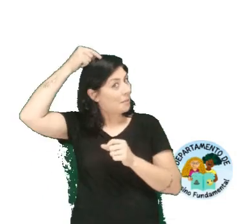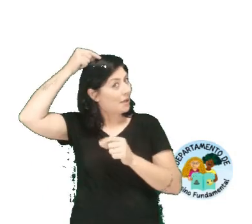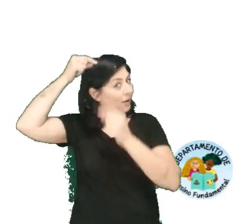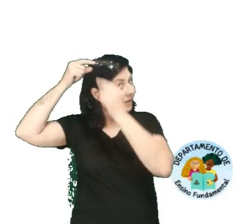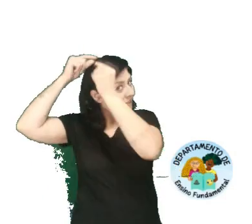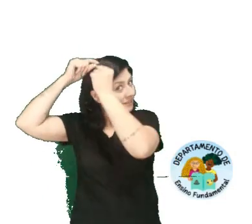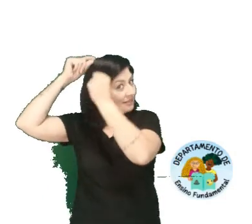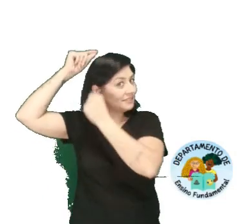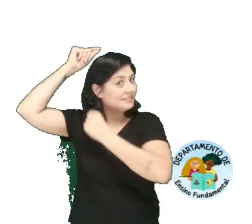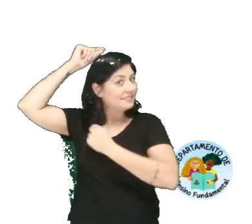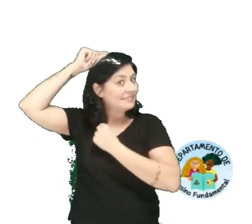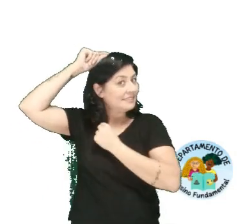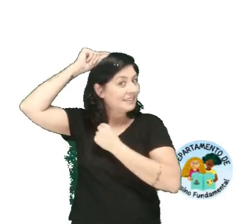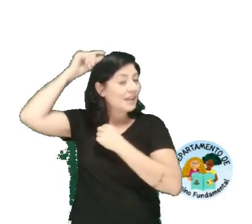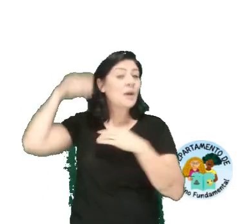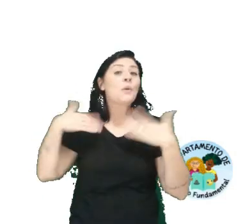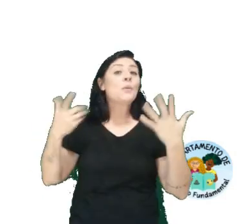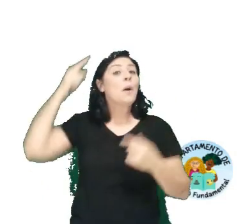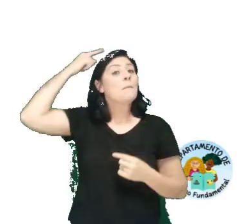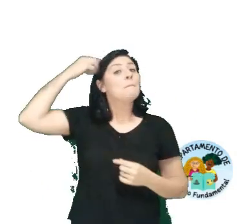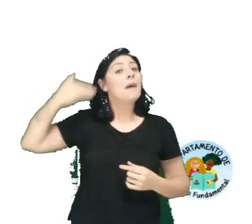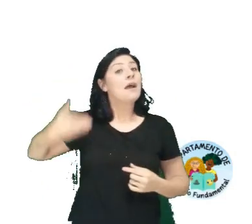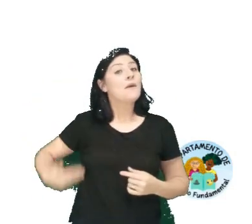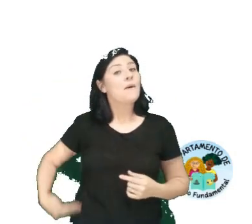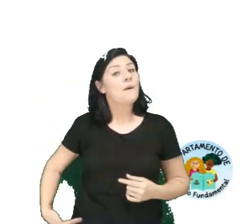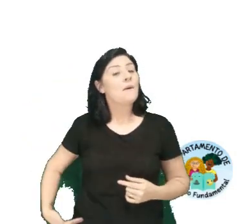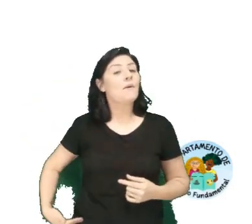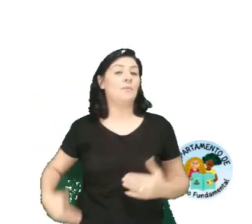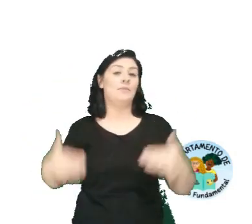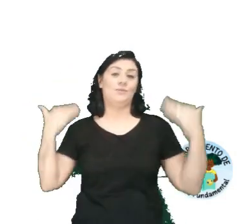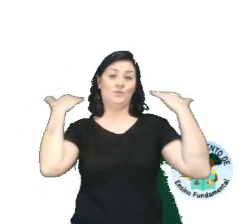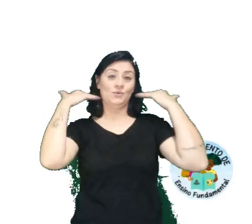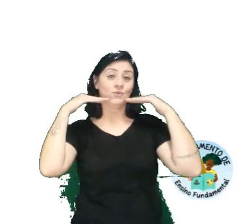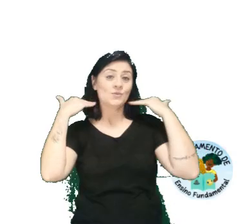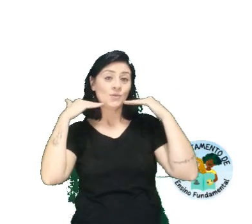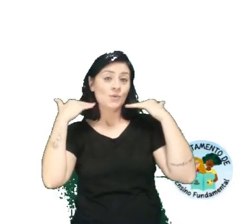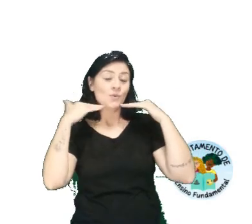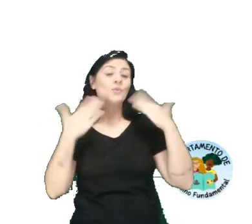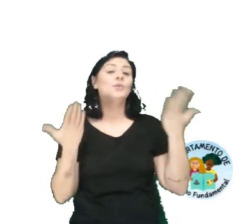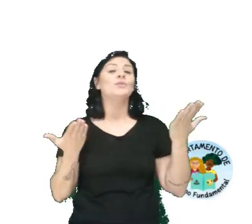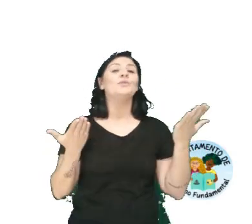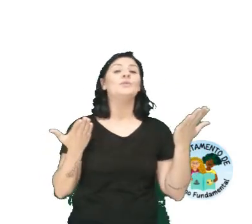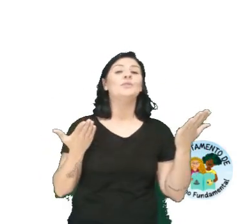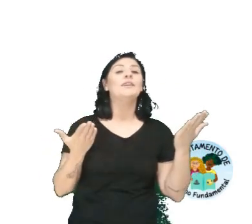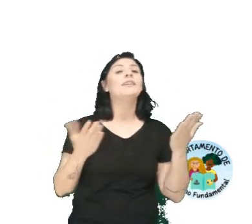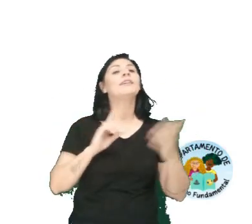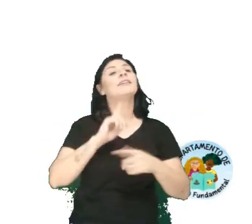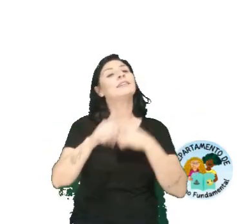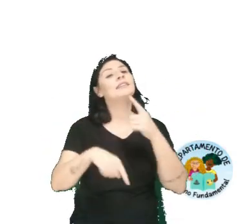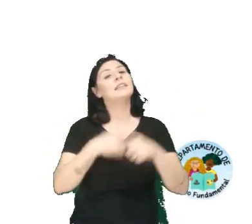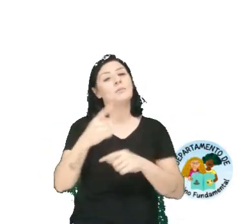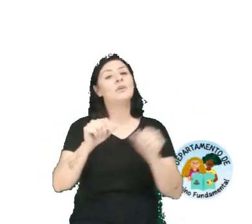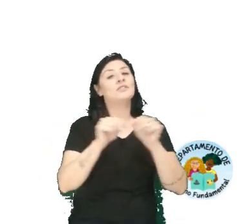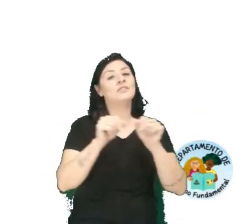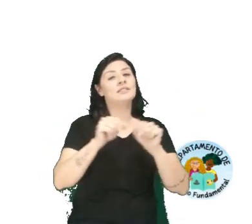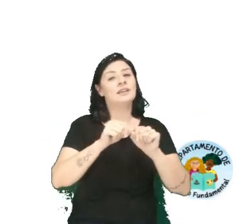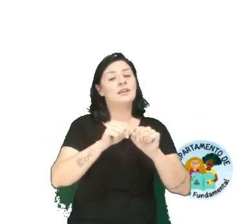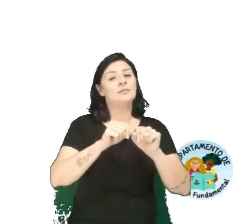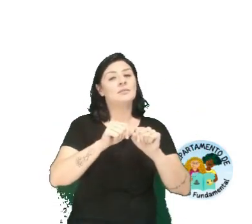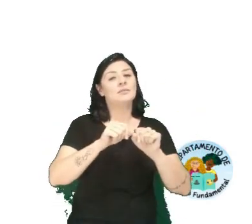cabelos, vendo quem tem o cabelo mais comprido, o cabelo mais curto. Depois nós criamos um